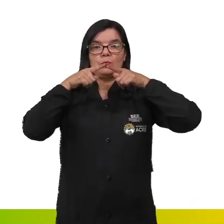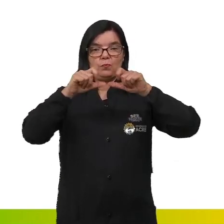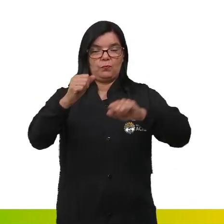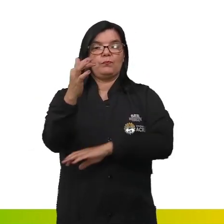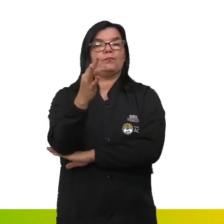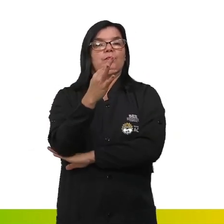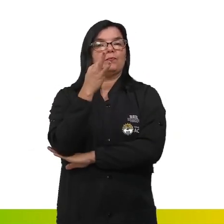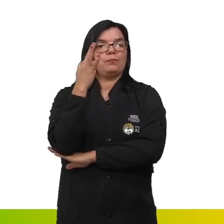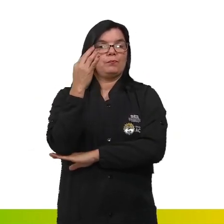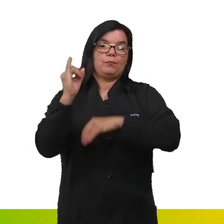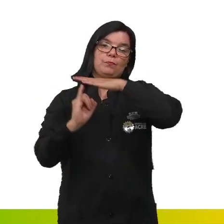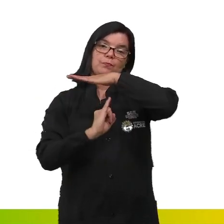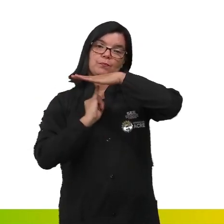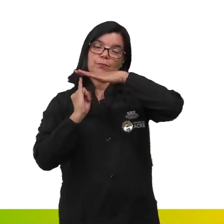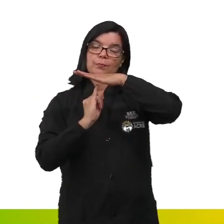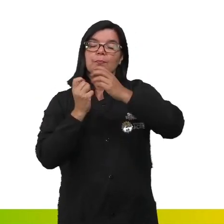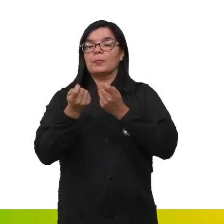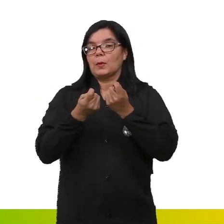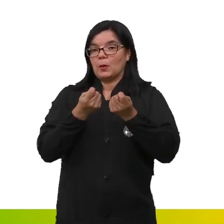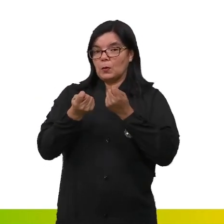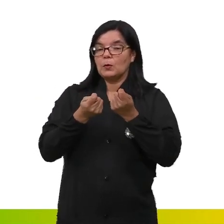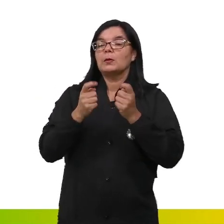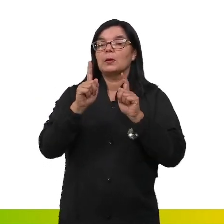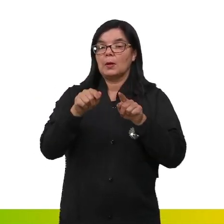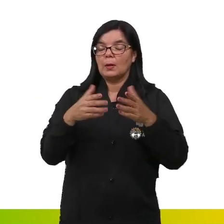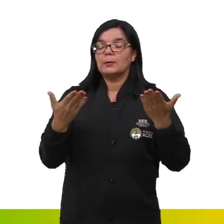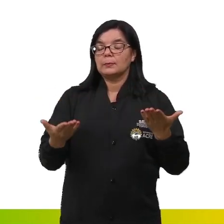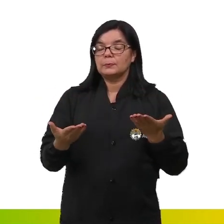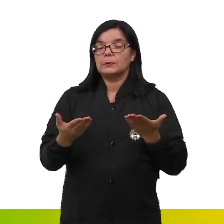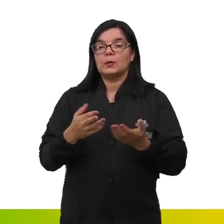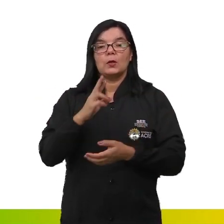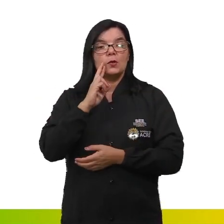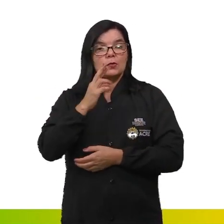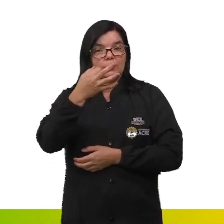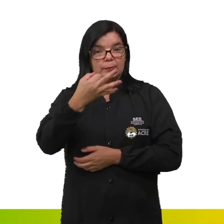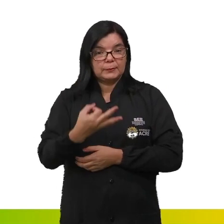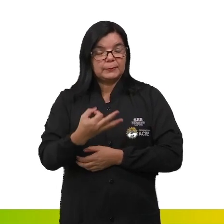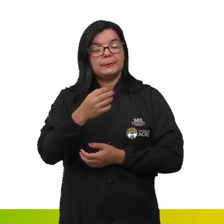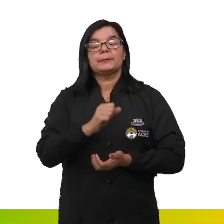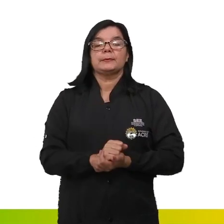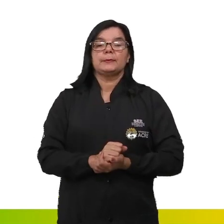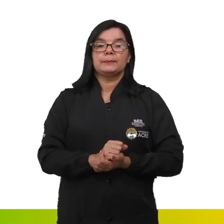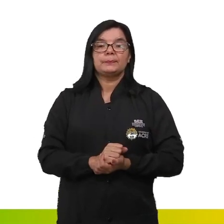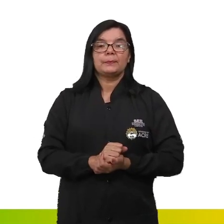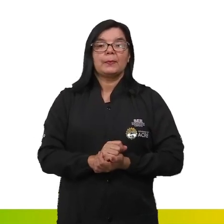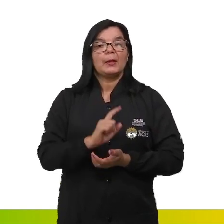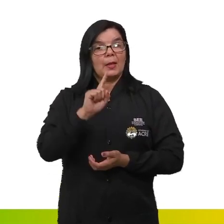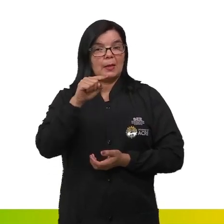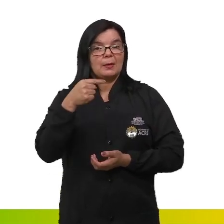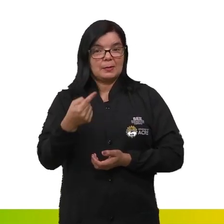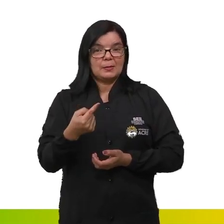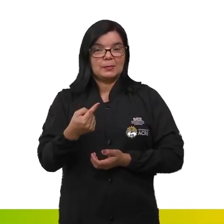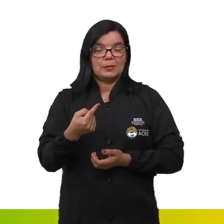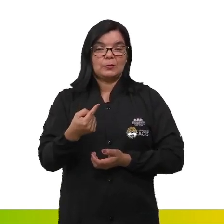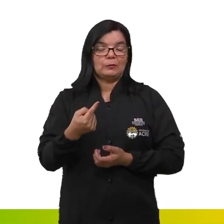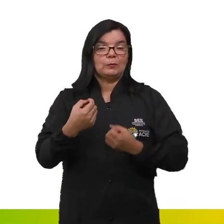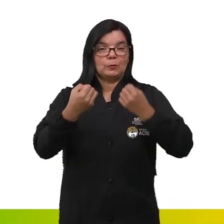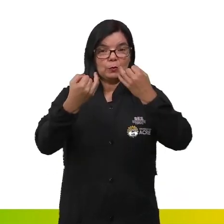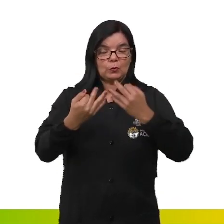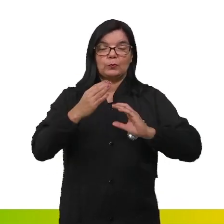com linguagem informal controlada. Essa aqui seria a minha assertiva correta, levando em consideração a minha